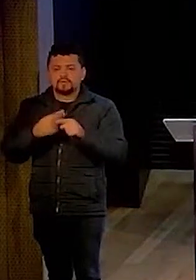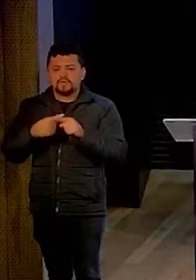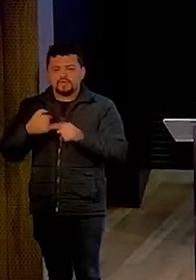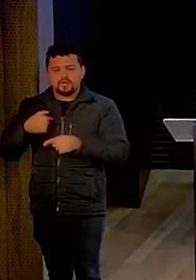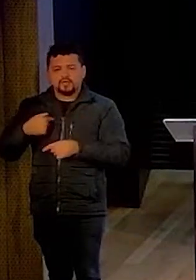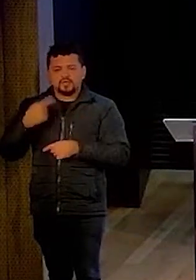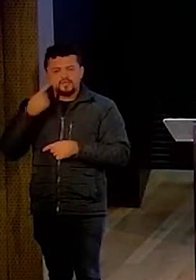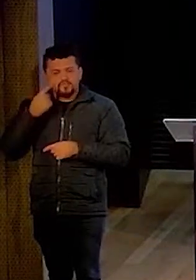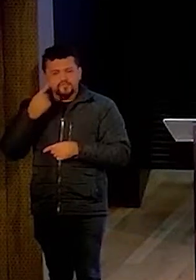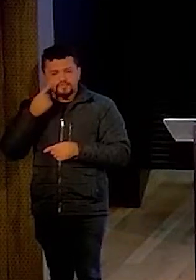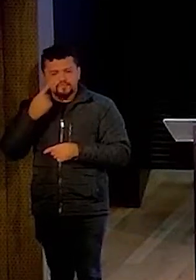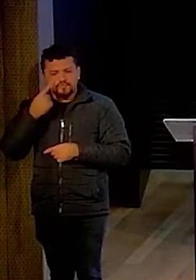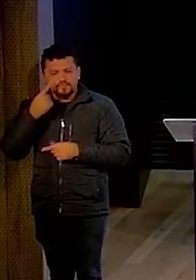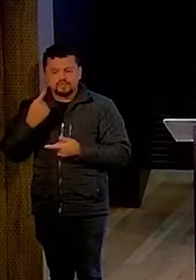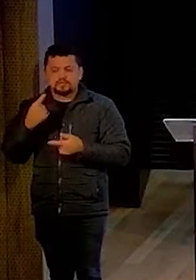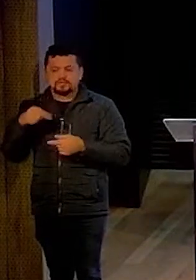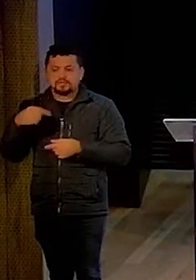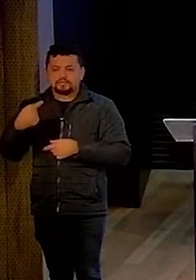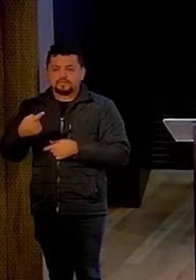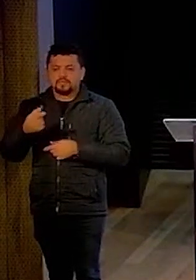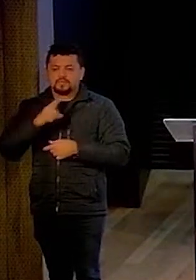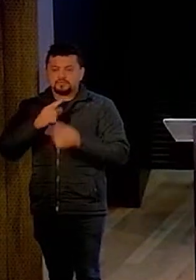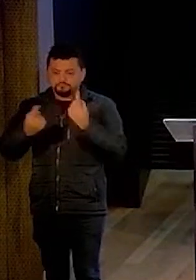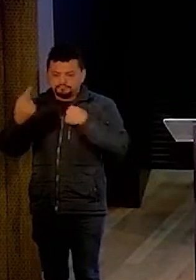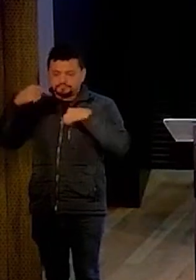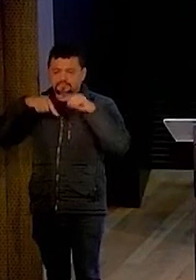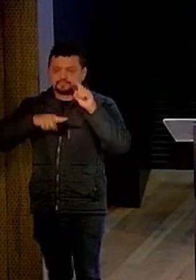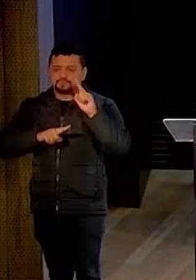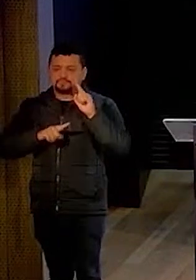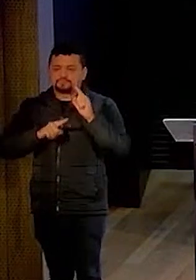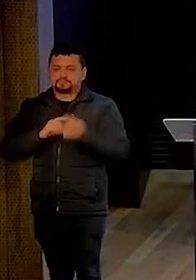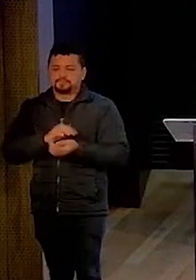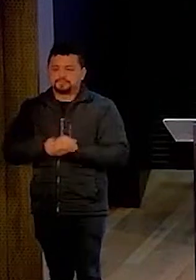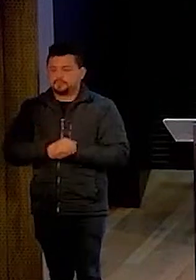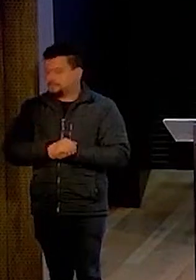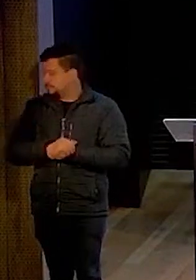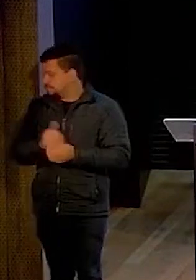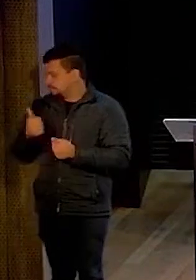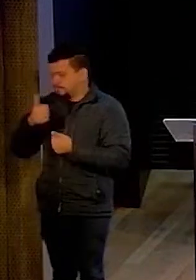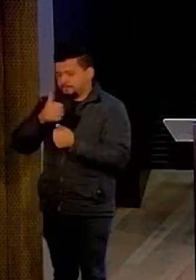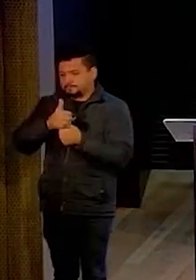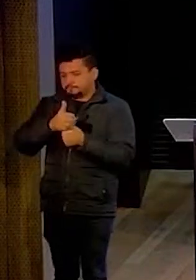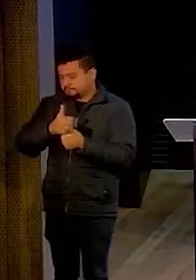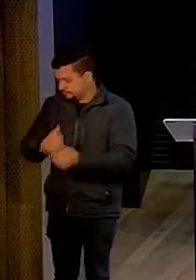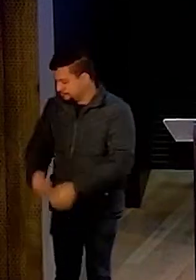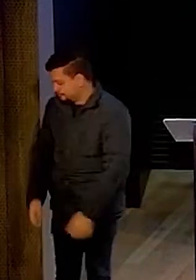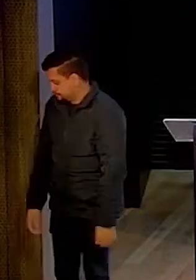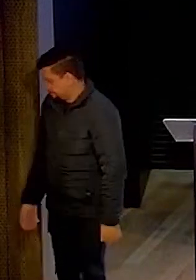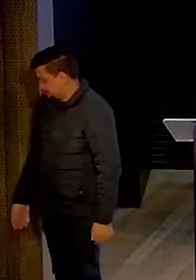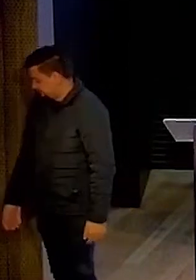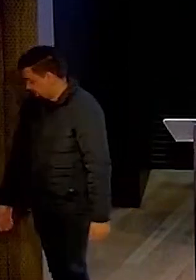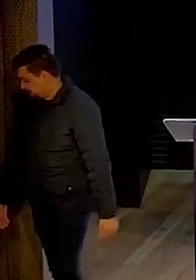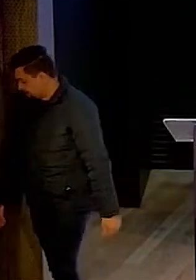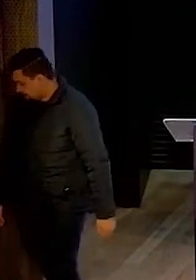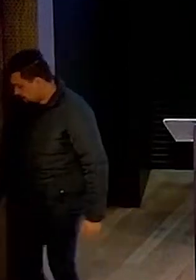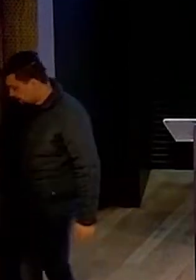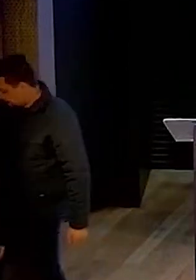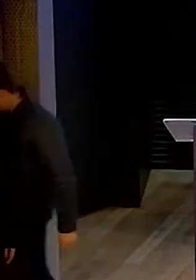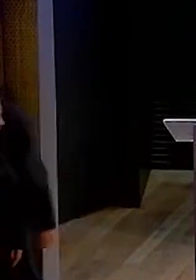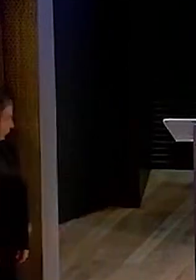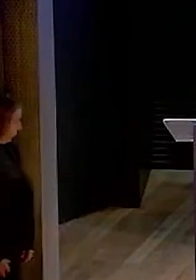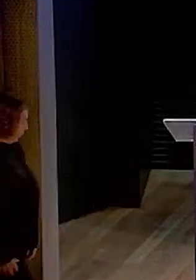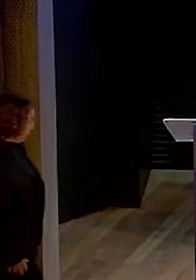eu vivi numa palavra quando eu estava em recuperação um dia eu recebi um grupo de 12 pessoas